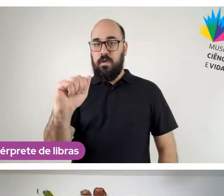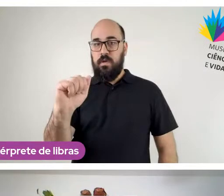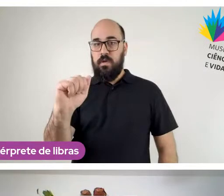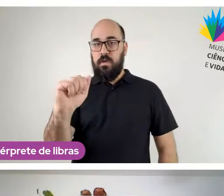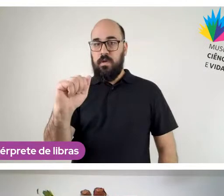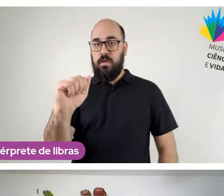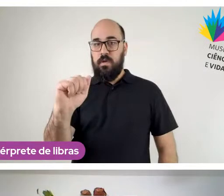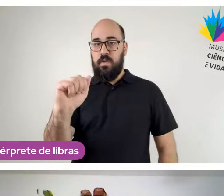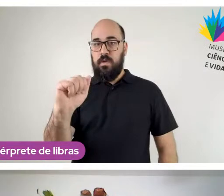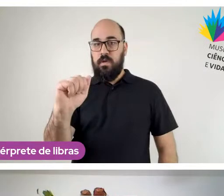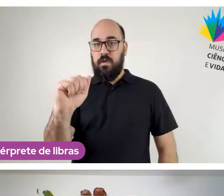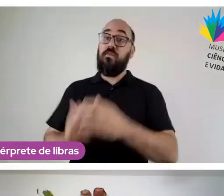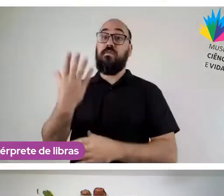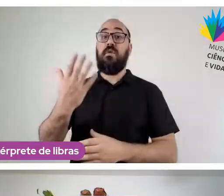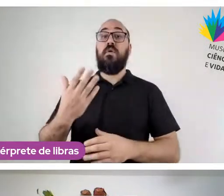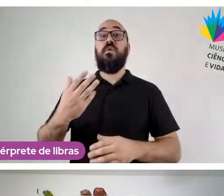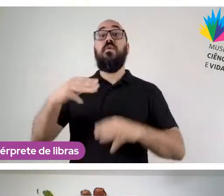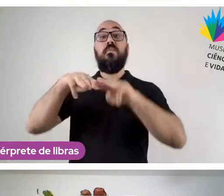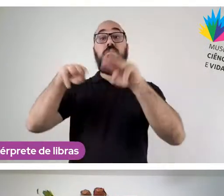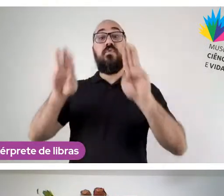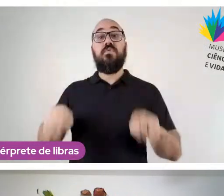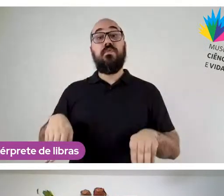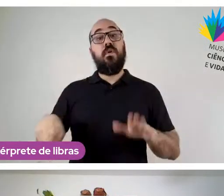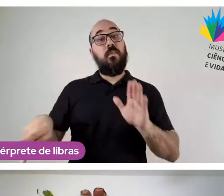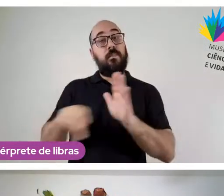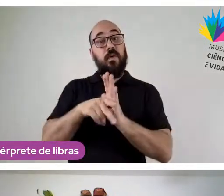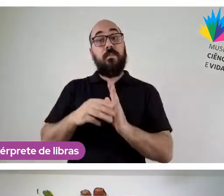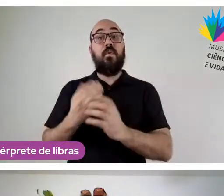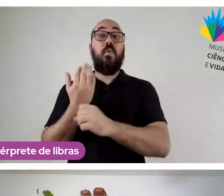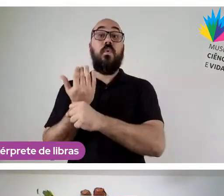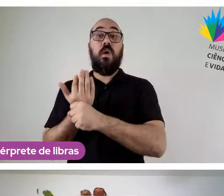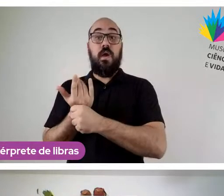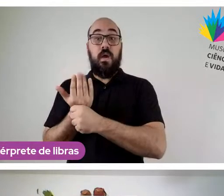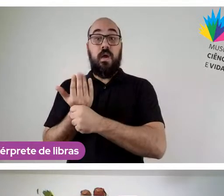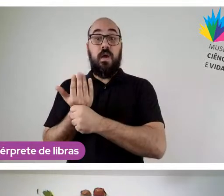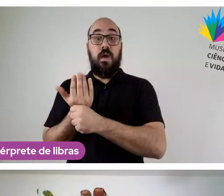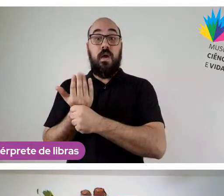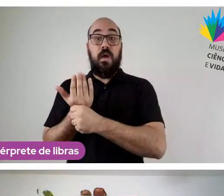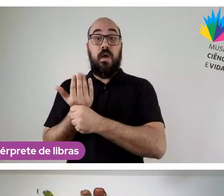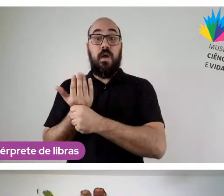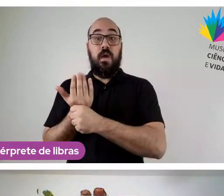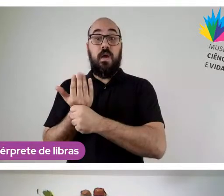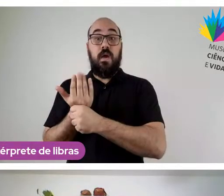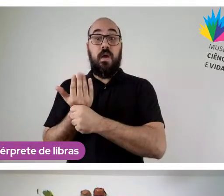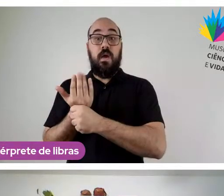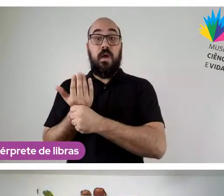museu da UERJ, para reunir todos os acervos da universidade